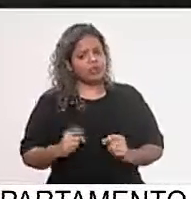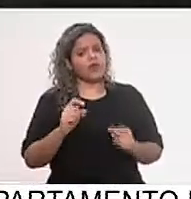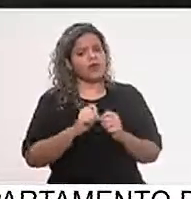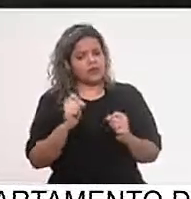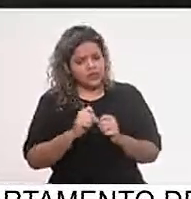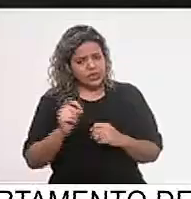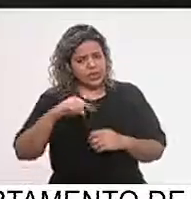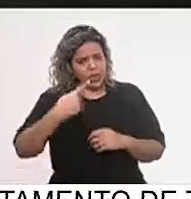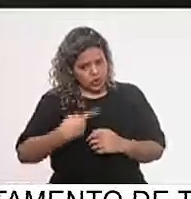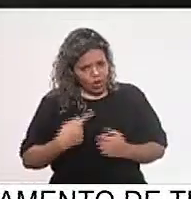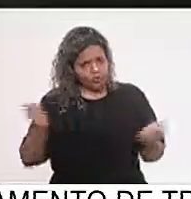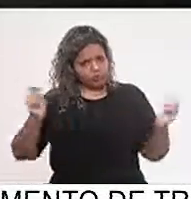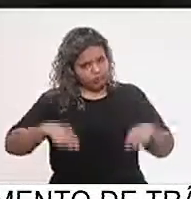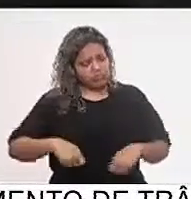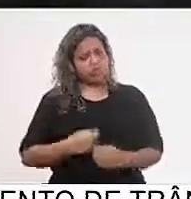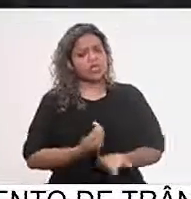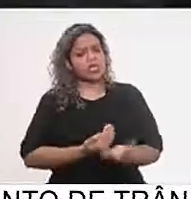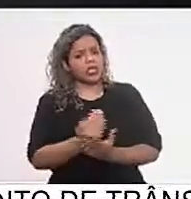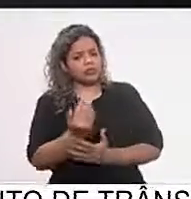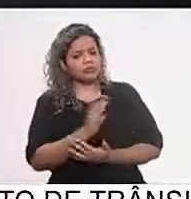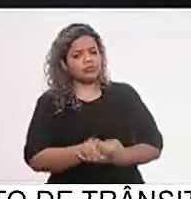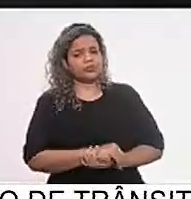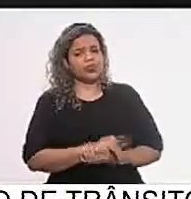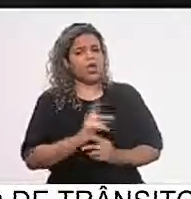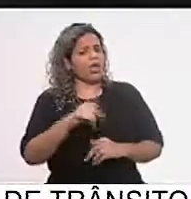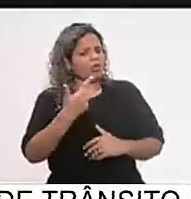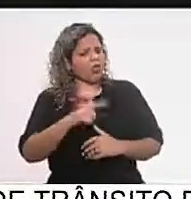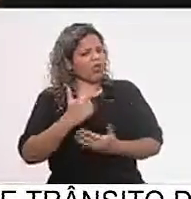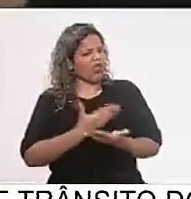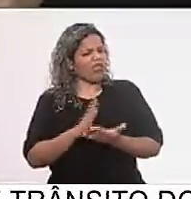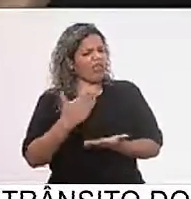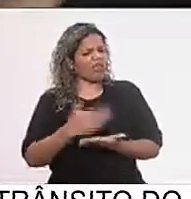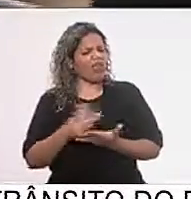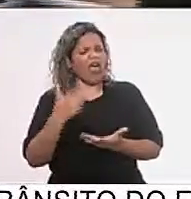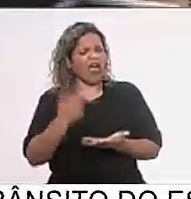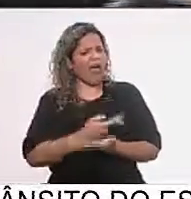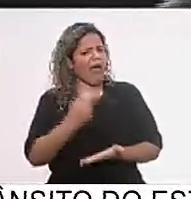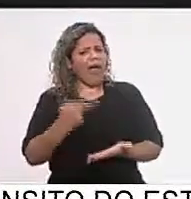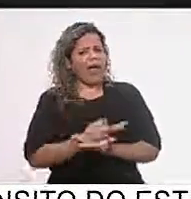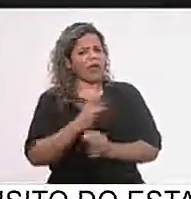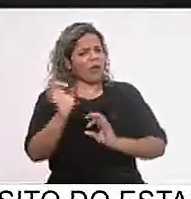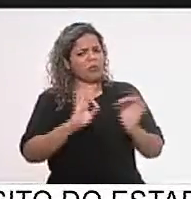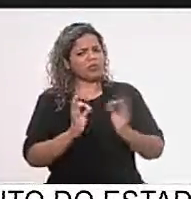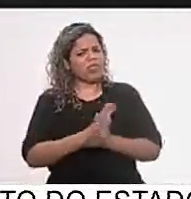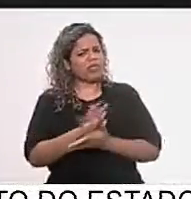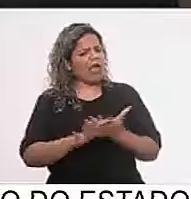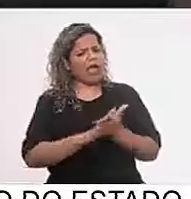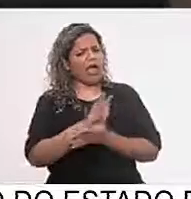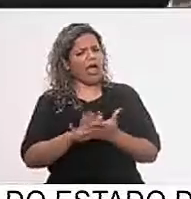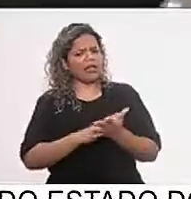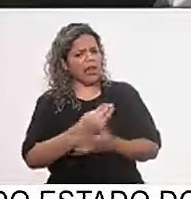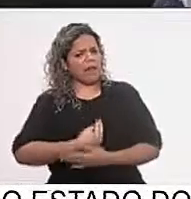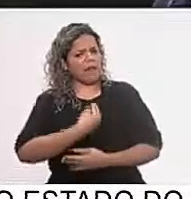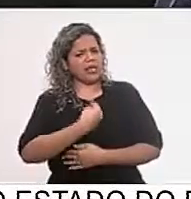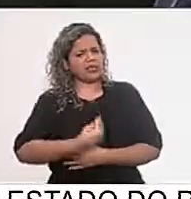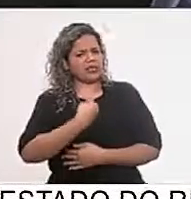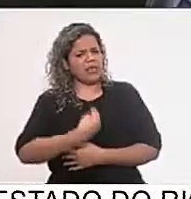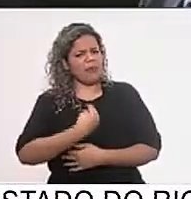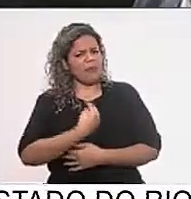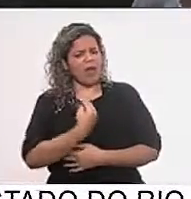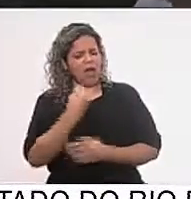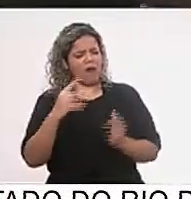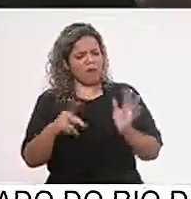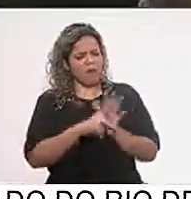Fizemos a nossa capacitação inicial. Não tem nada de errado no projeto e nem ir participar dos clubes de tiro.